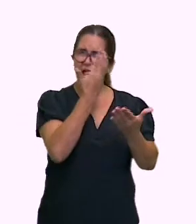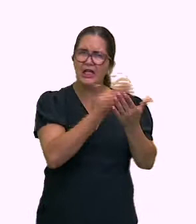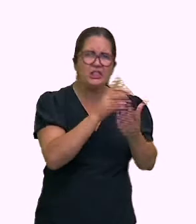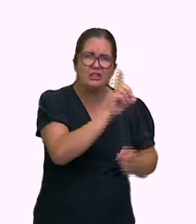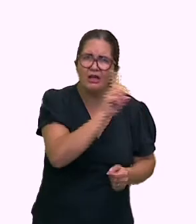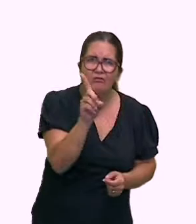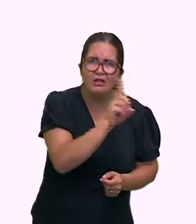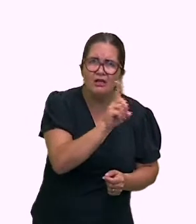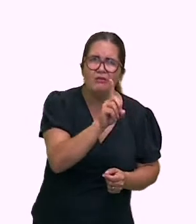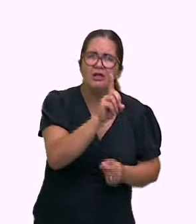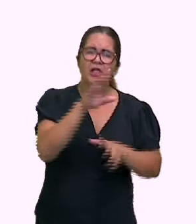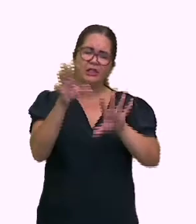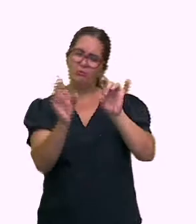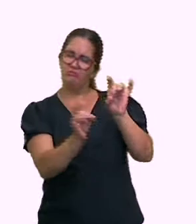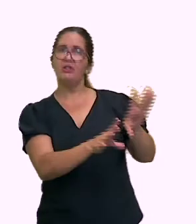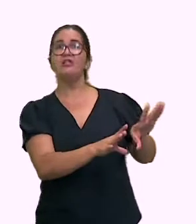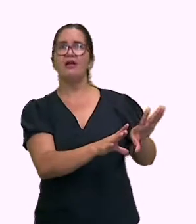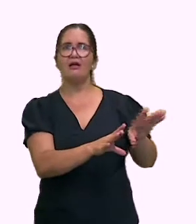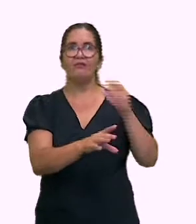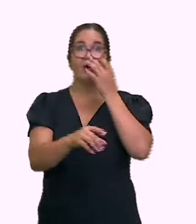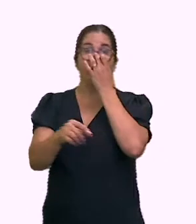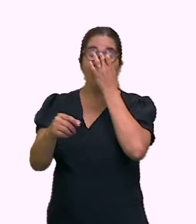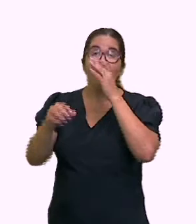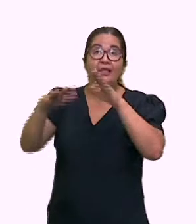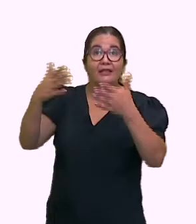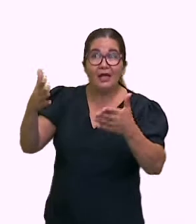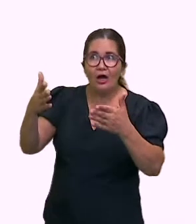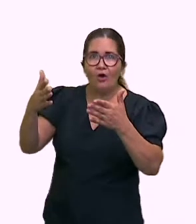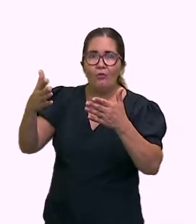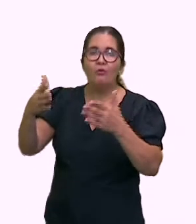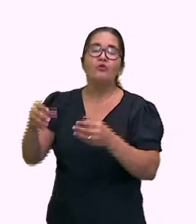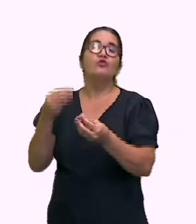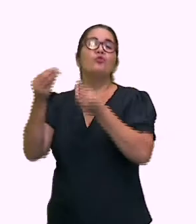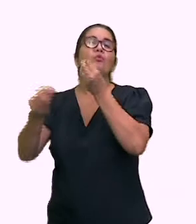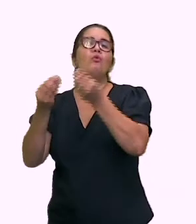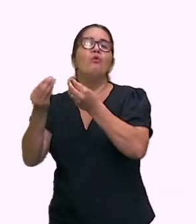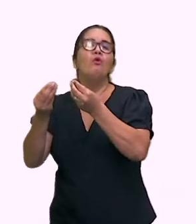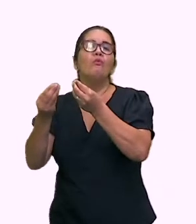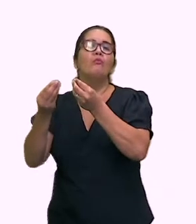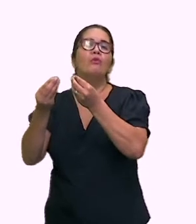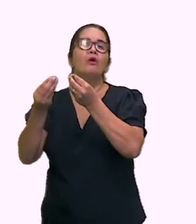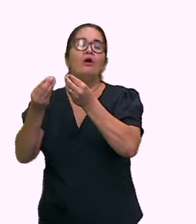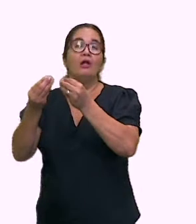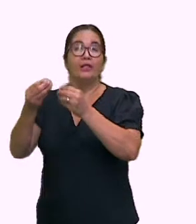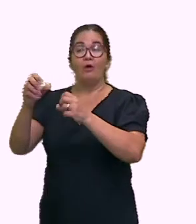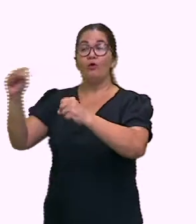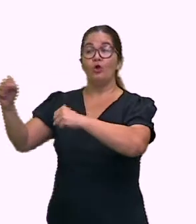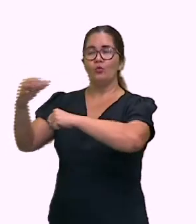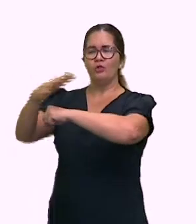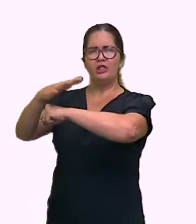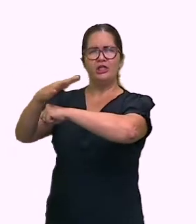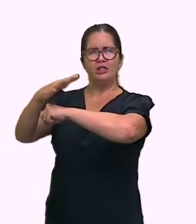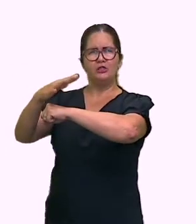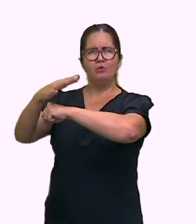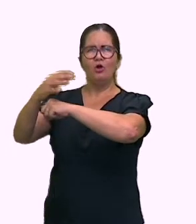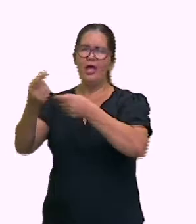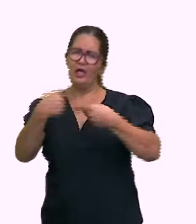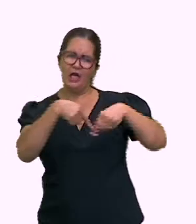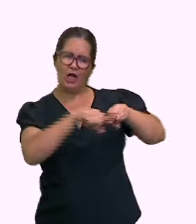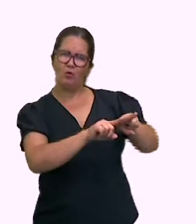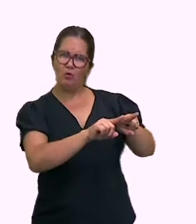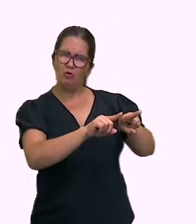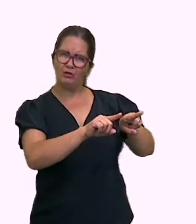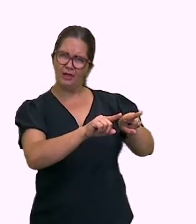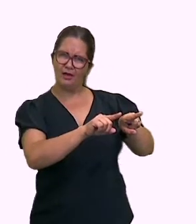romper. Ele fez um rompimento com o antigo regime, muito bem representado